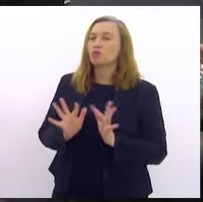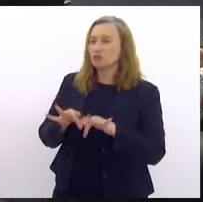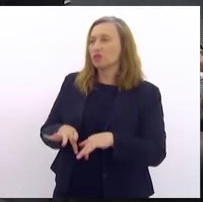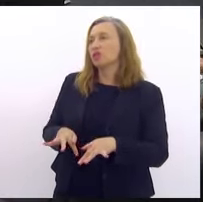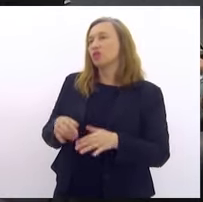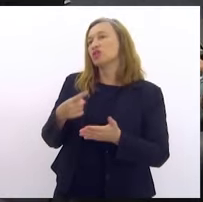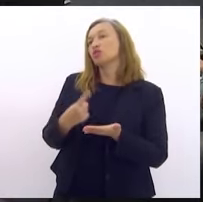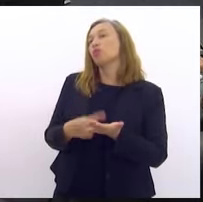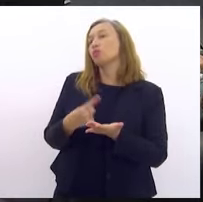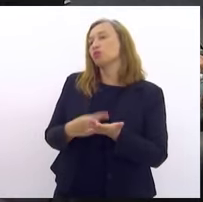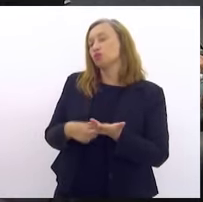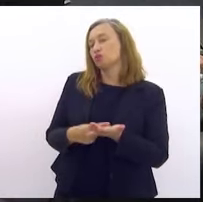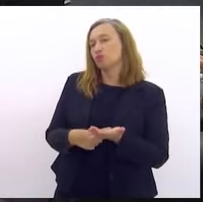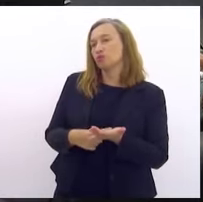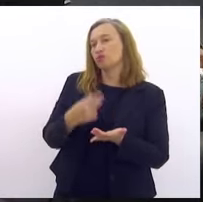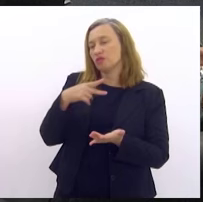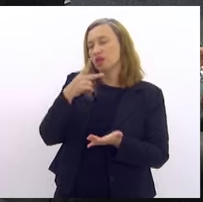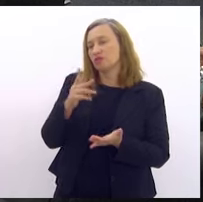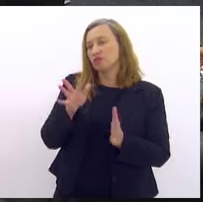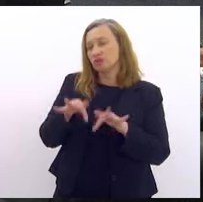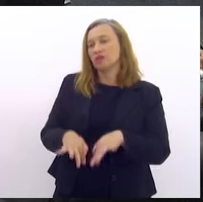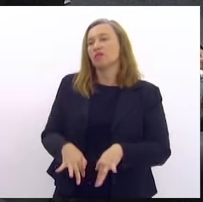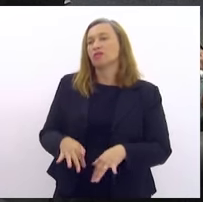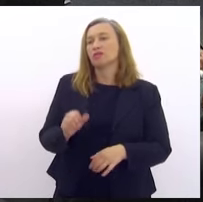combinou. Obrigado, no final. Presidente.